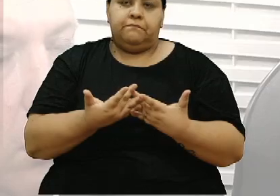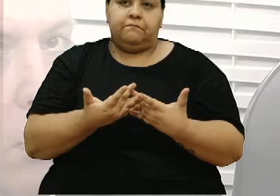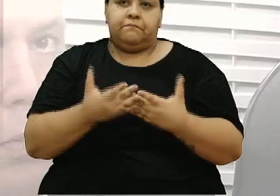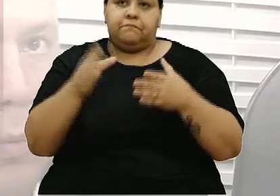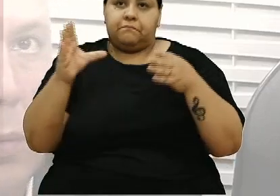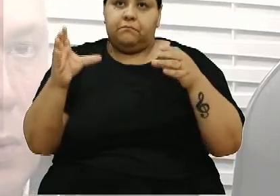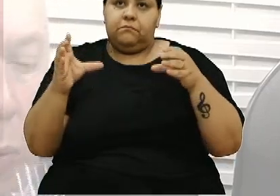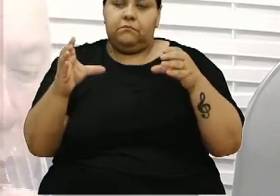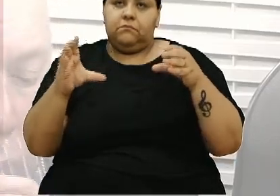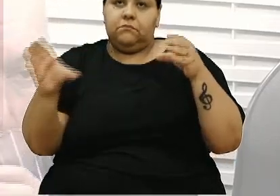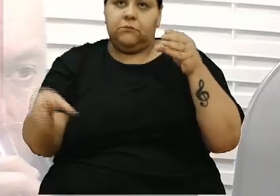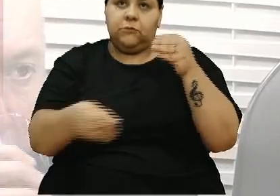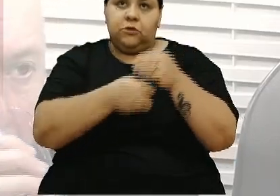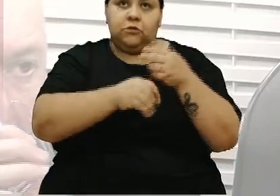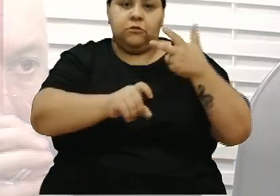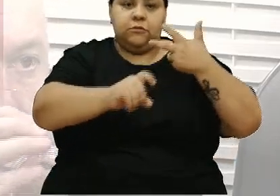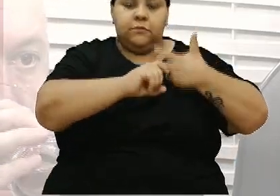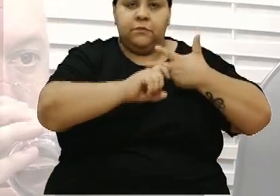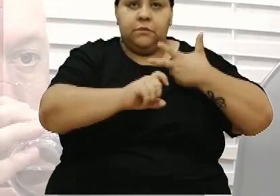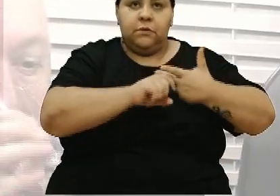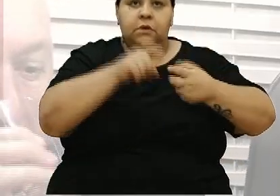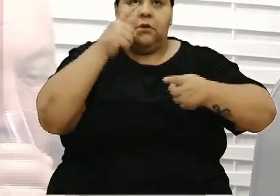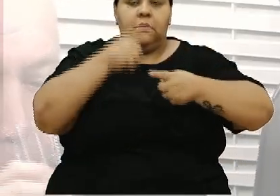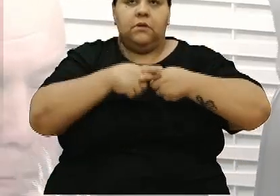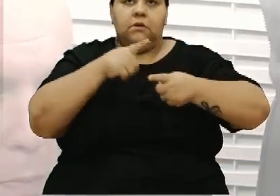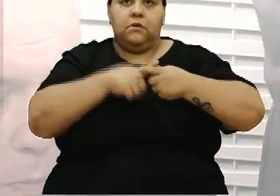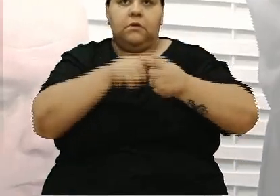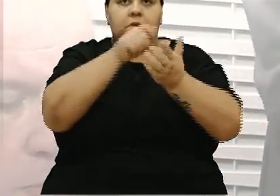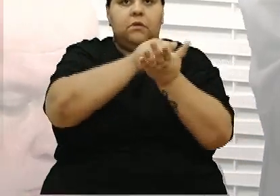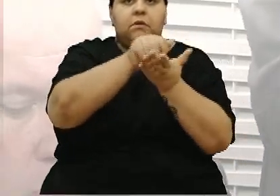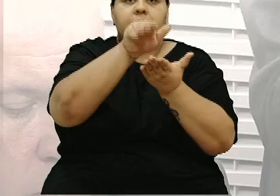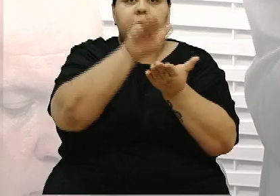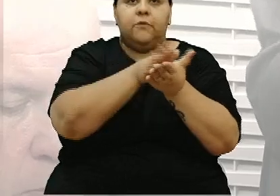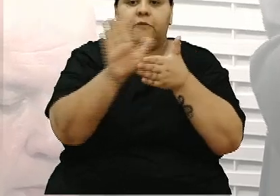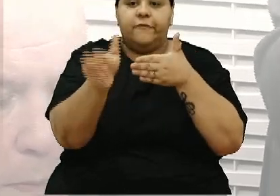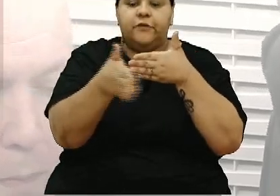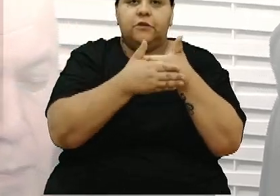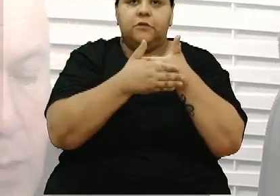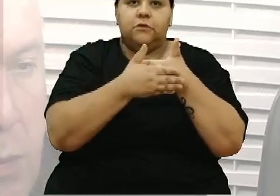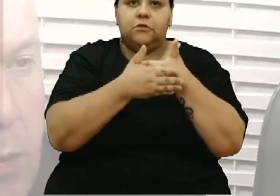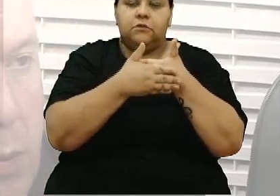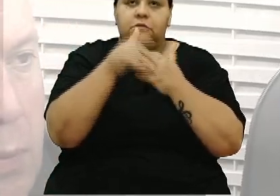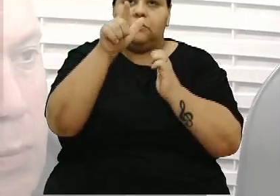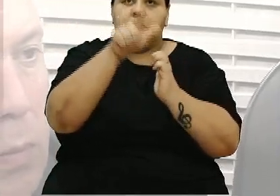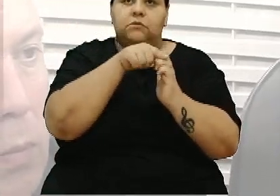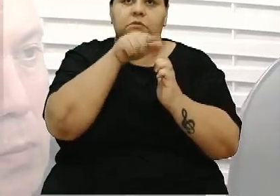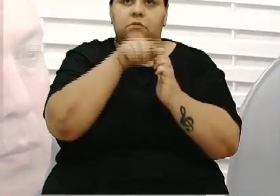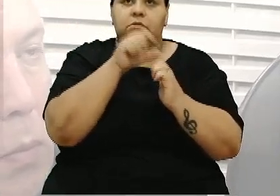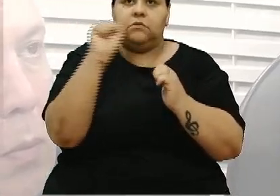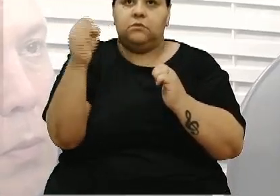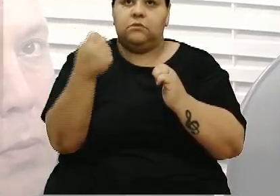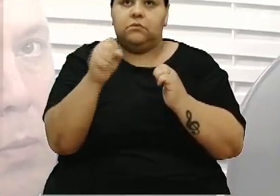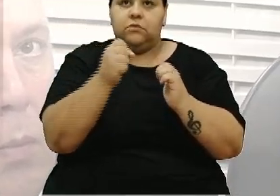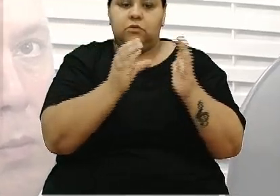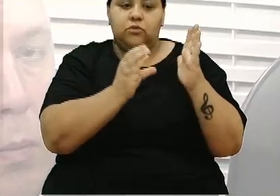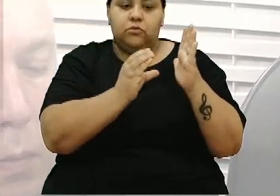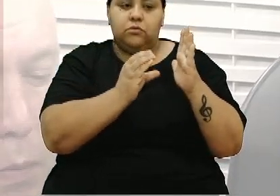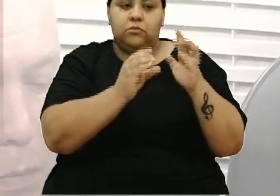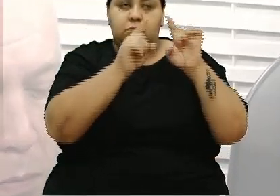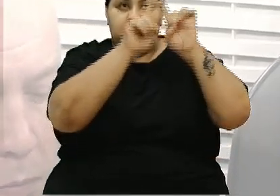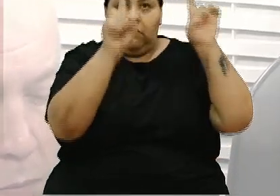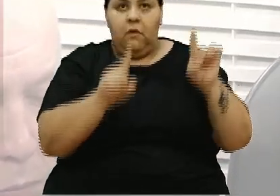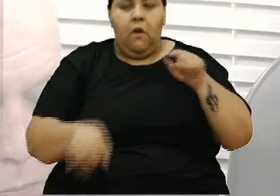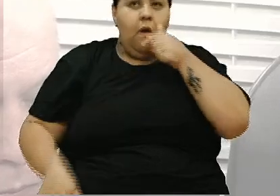complementares aqui do executivo, porque ele seria notificado e seria fechado. Uma empresa com 8 colaboradores.